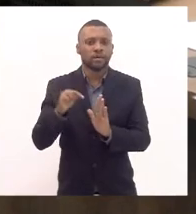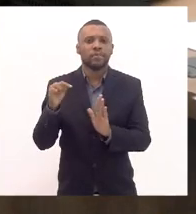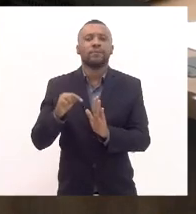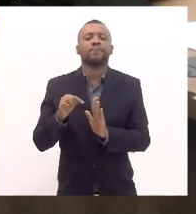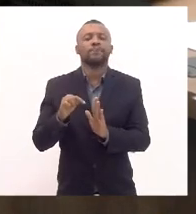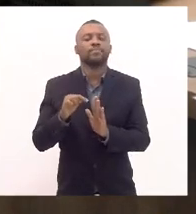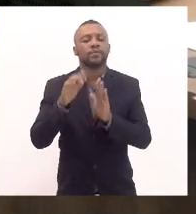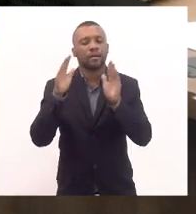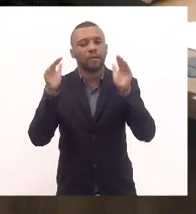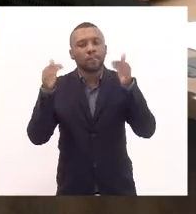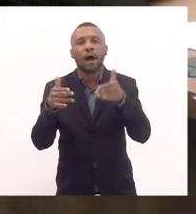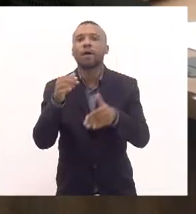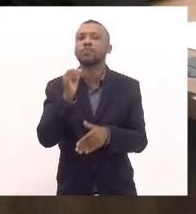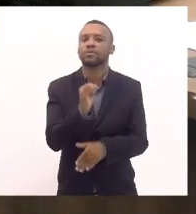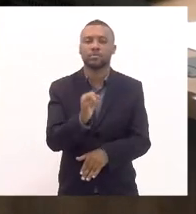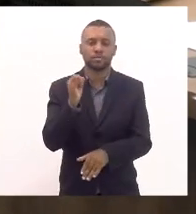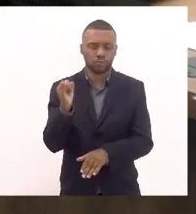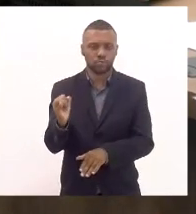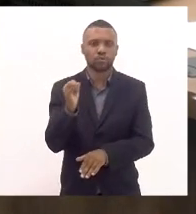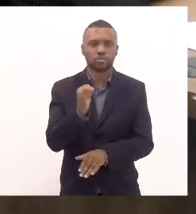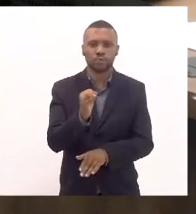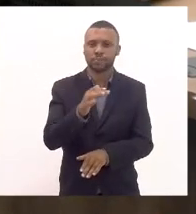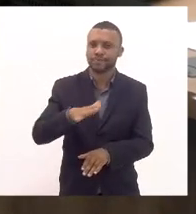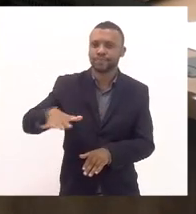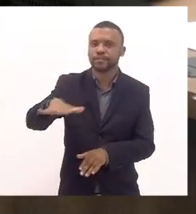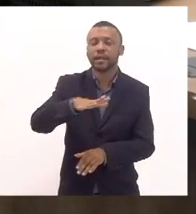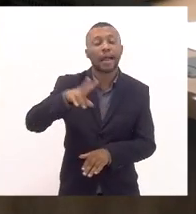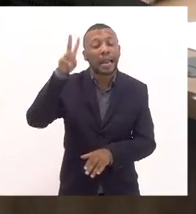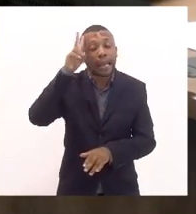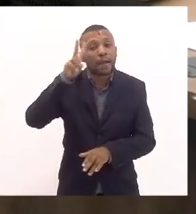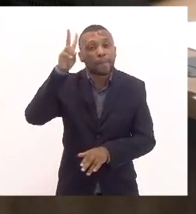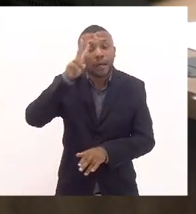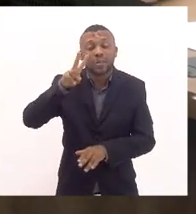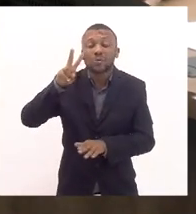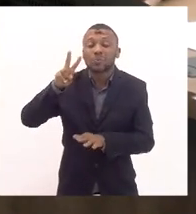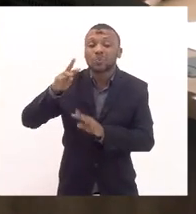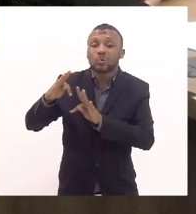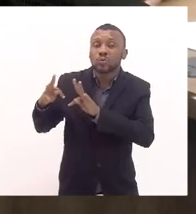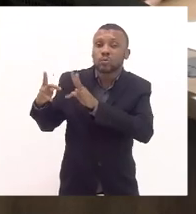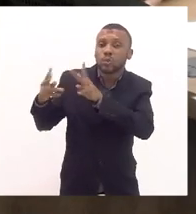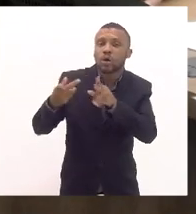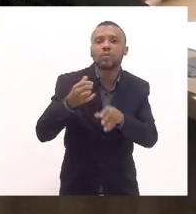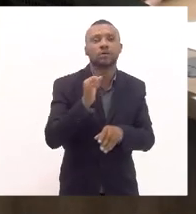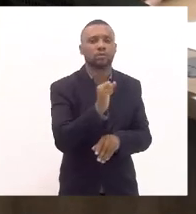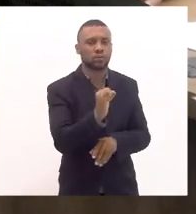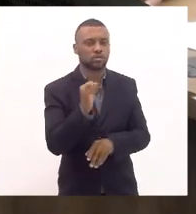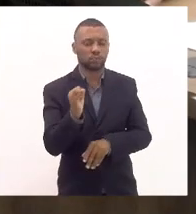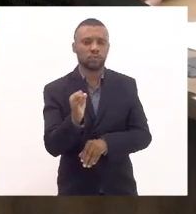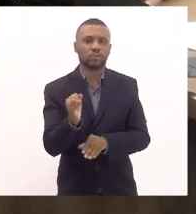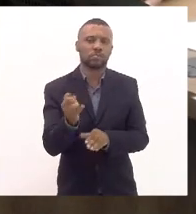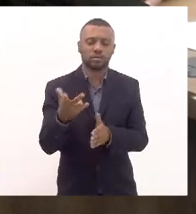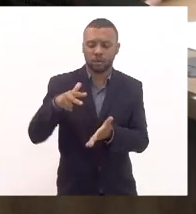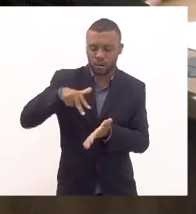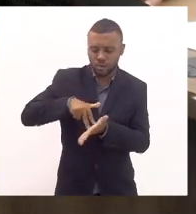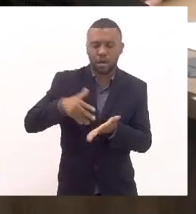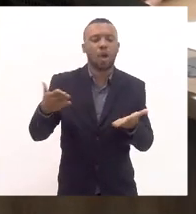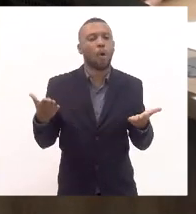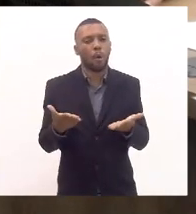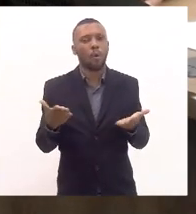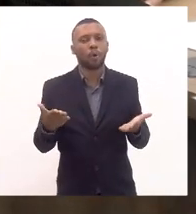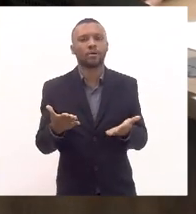para os instrutores lembrando a todos os instrutores que aqui estão hoje que